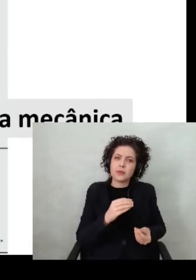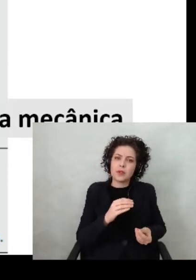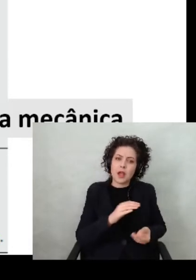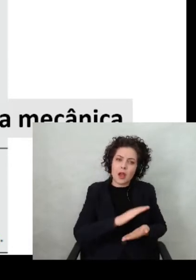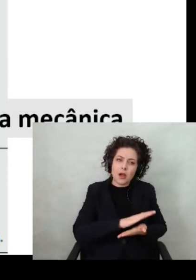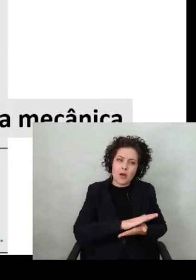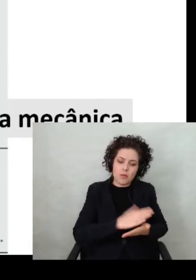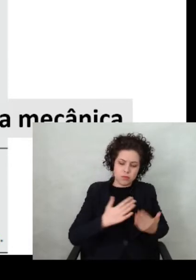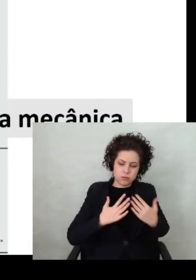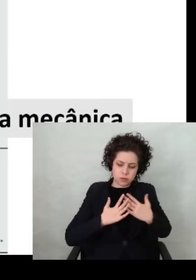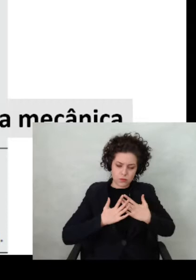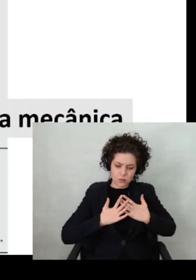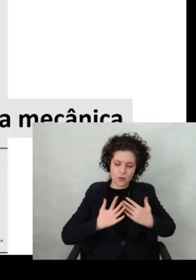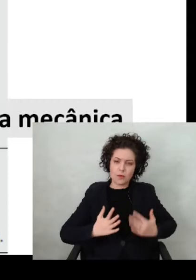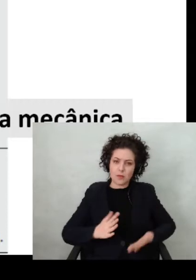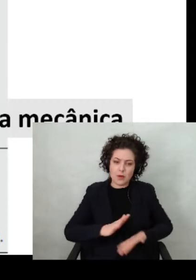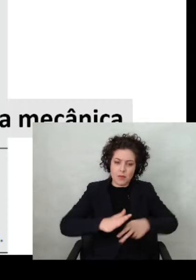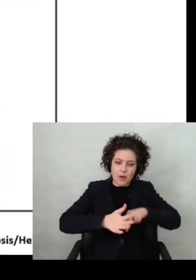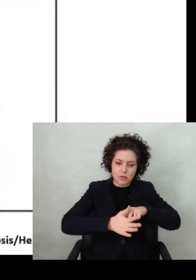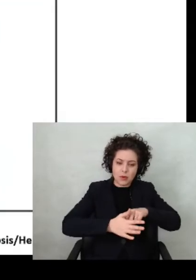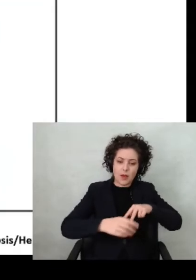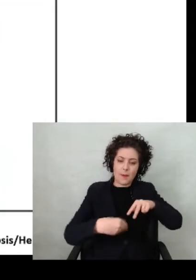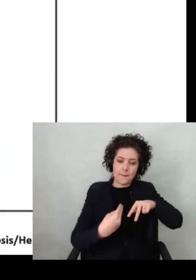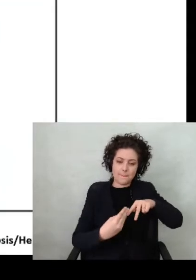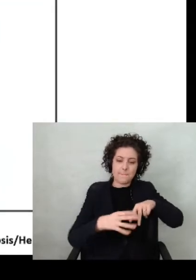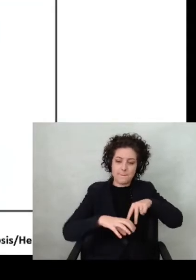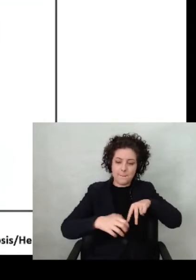membros inferiores e meia elástica de alta compressão.